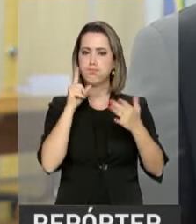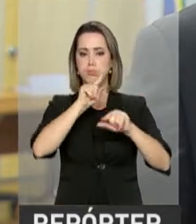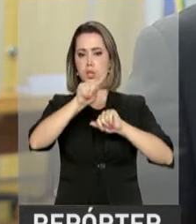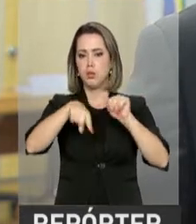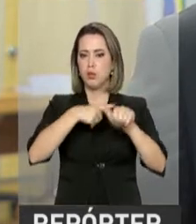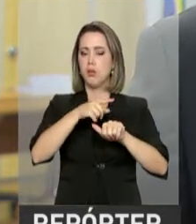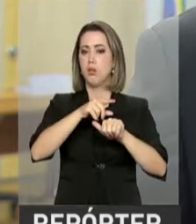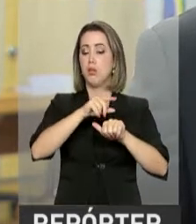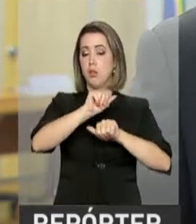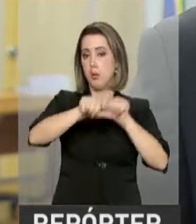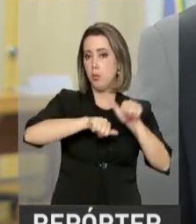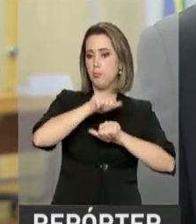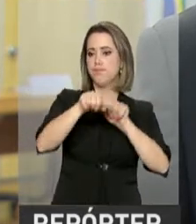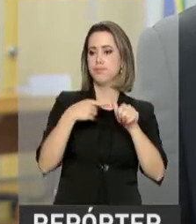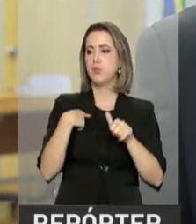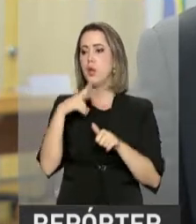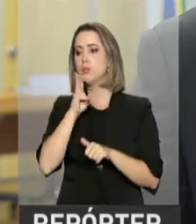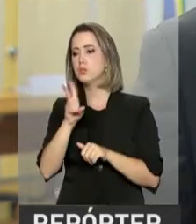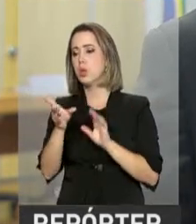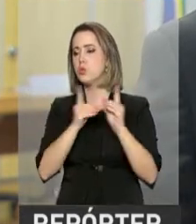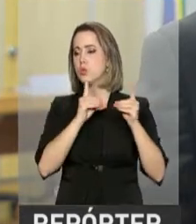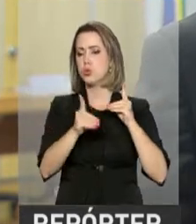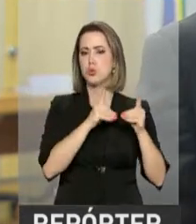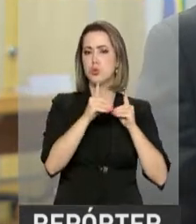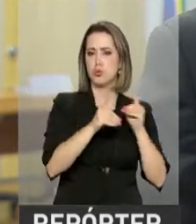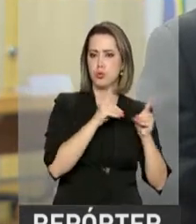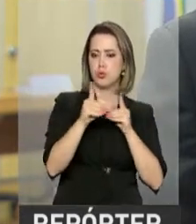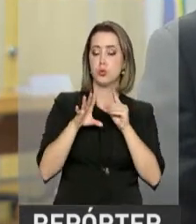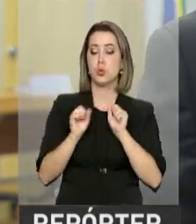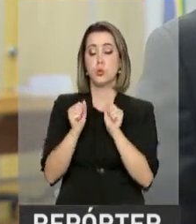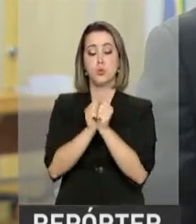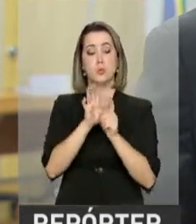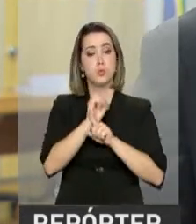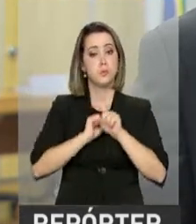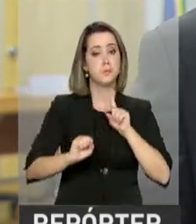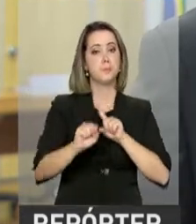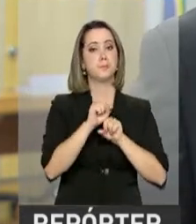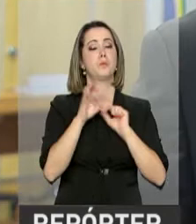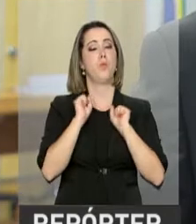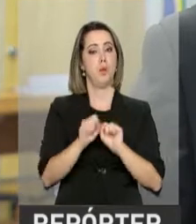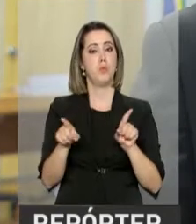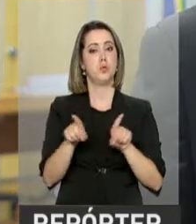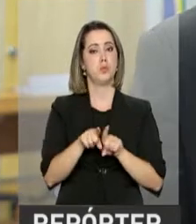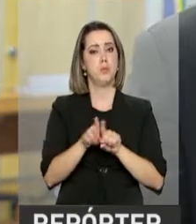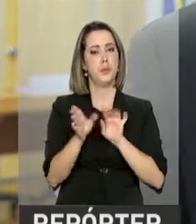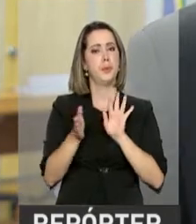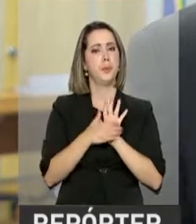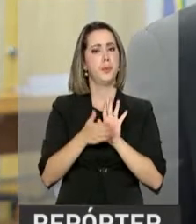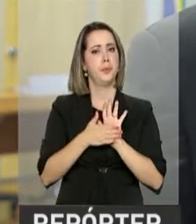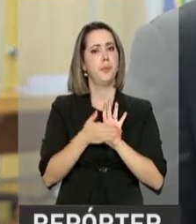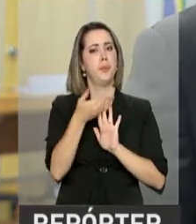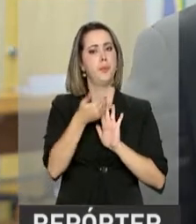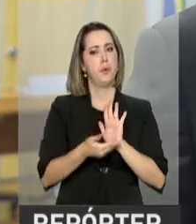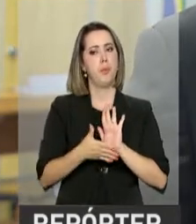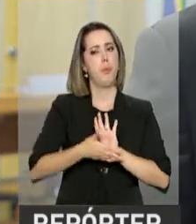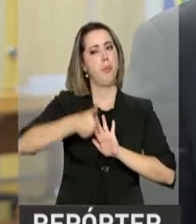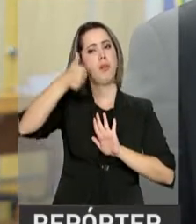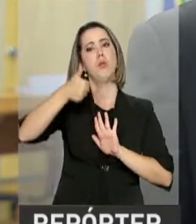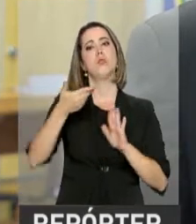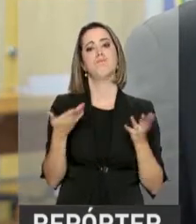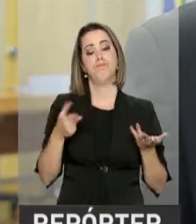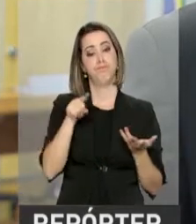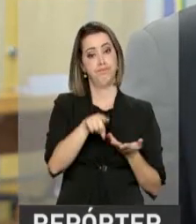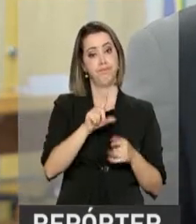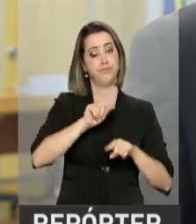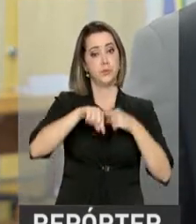para apresentar e discutir o texto com a sociedade pode ainda propor aperfeiçoamentos ao documento e